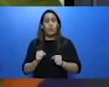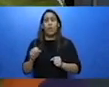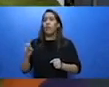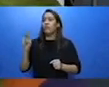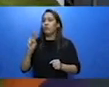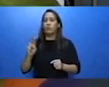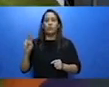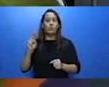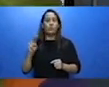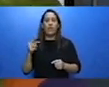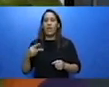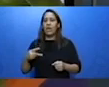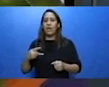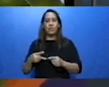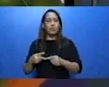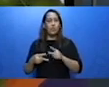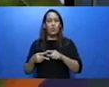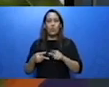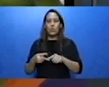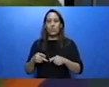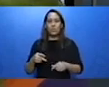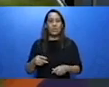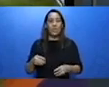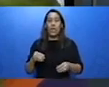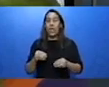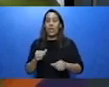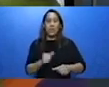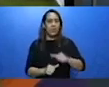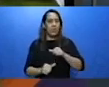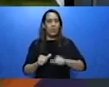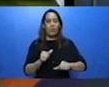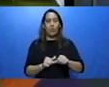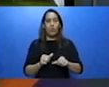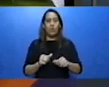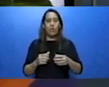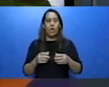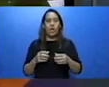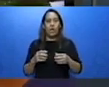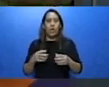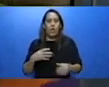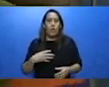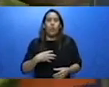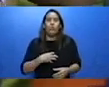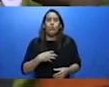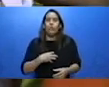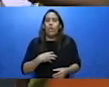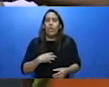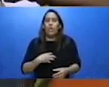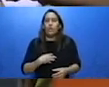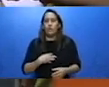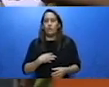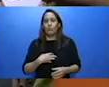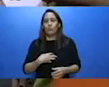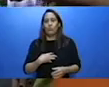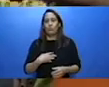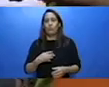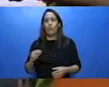muda o sentido da frase. O sentido da frase continua o mesmo.